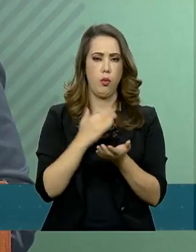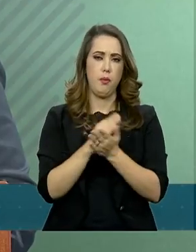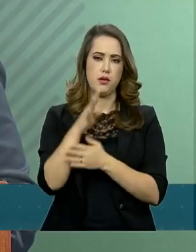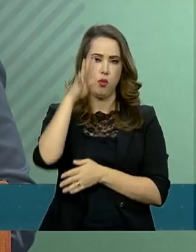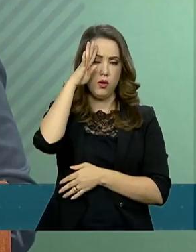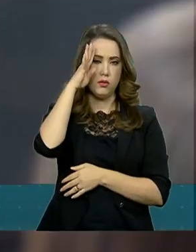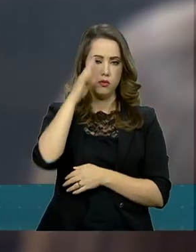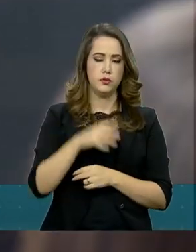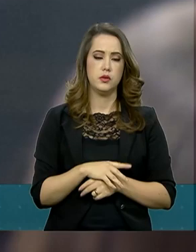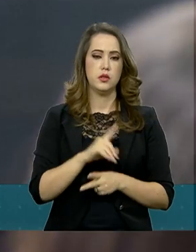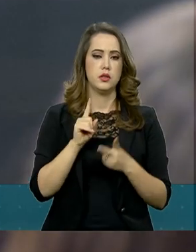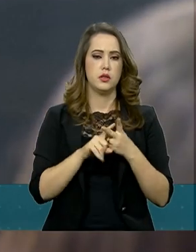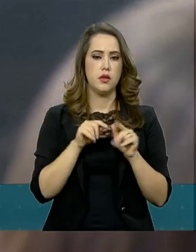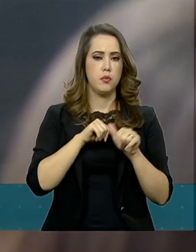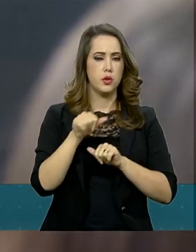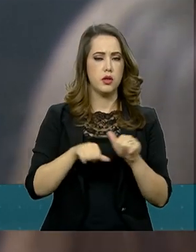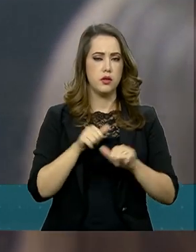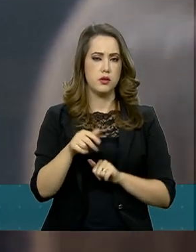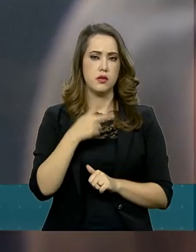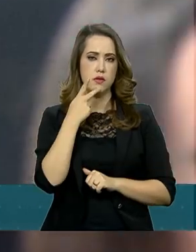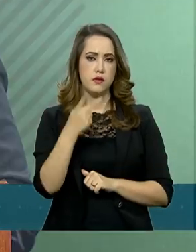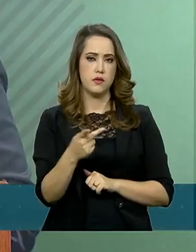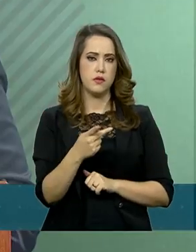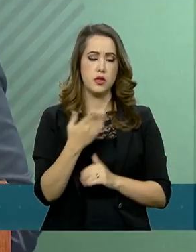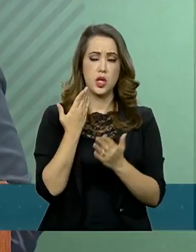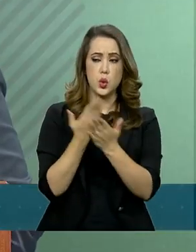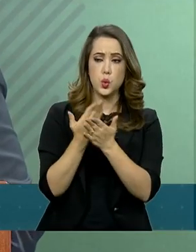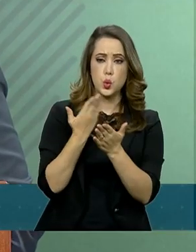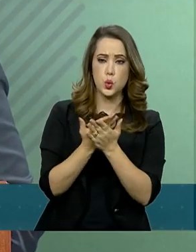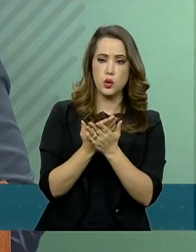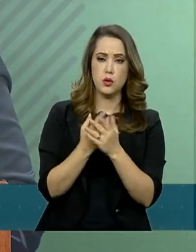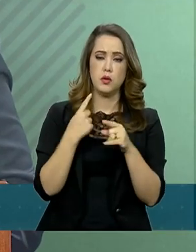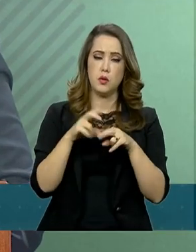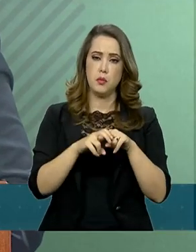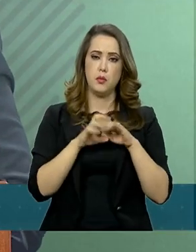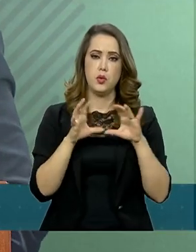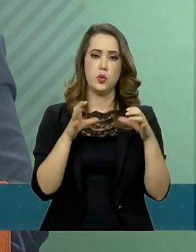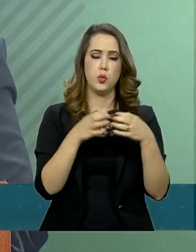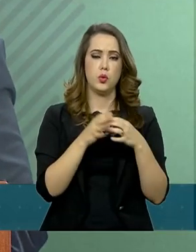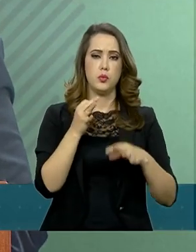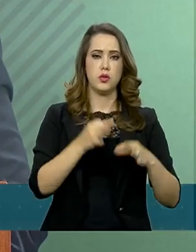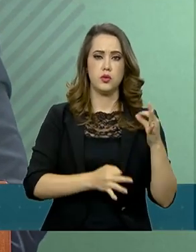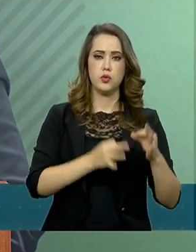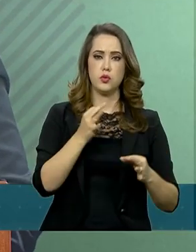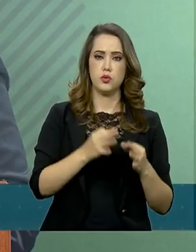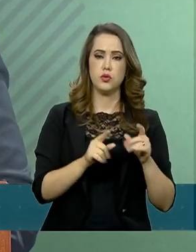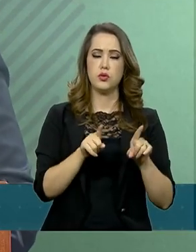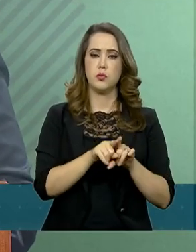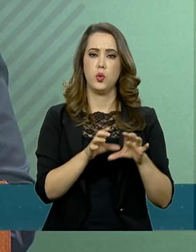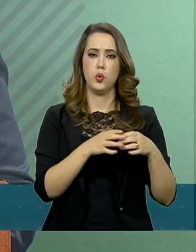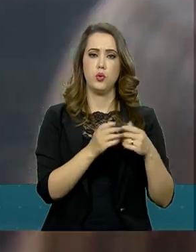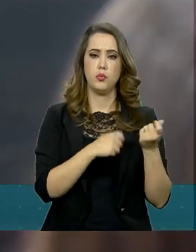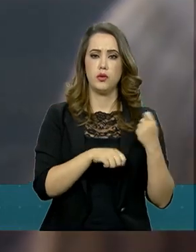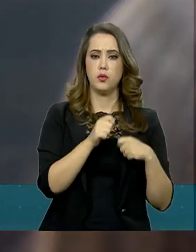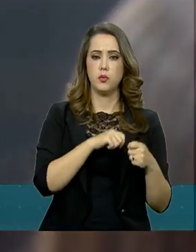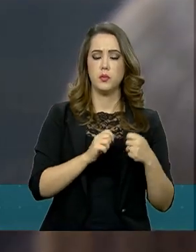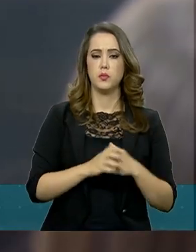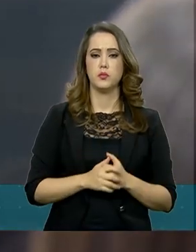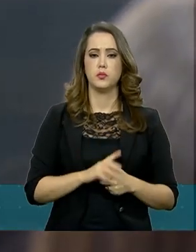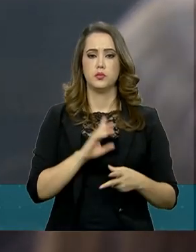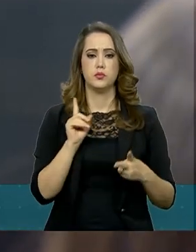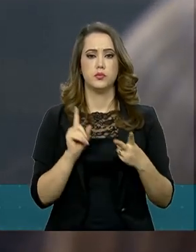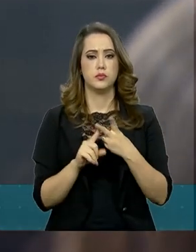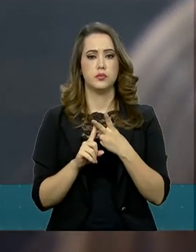teve alguma mudança em relação em estudo o quarto da área jurídica e da área econômica a